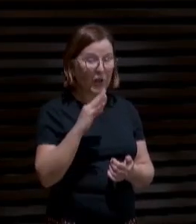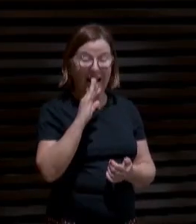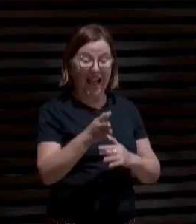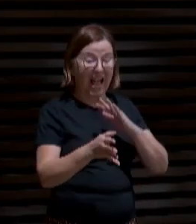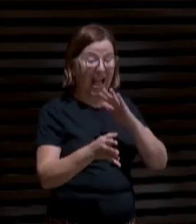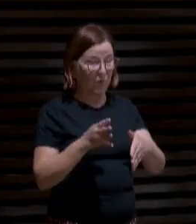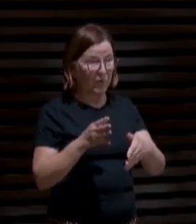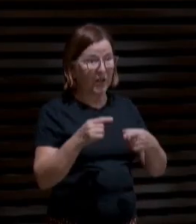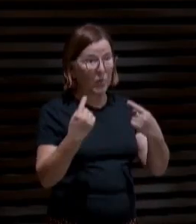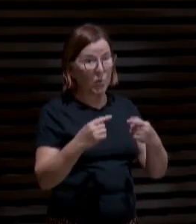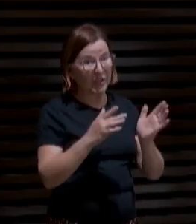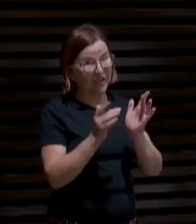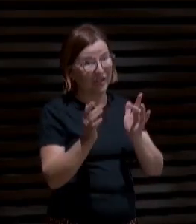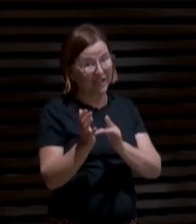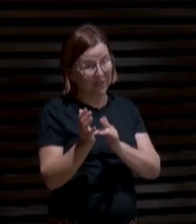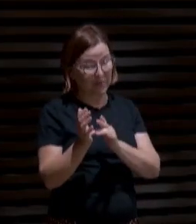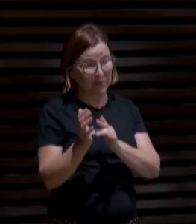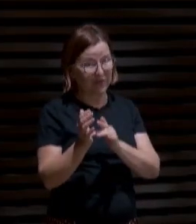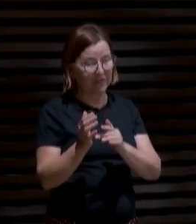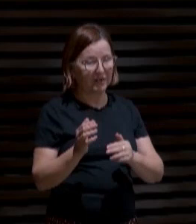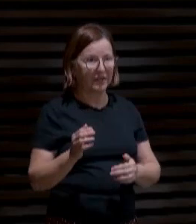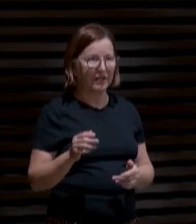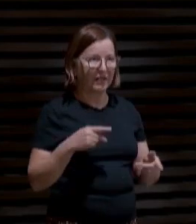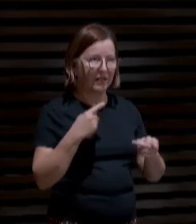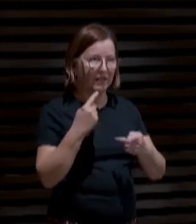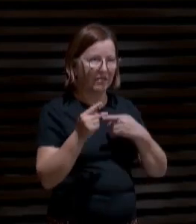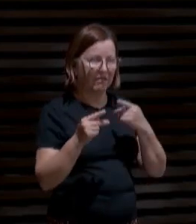Jesus, chamando-o de